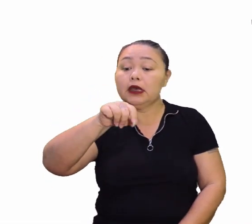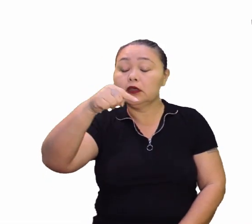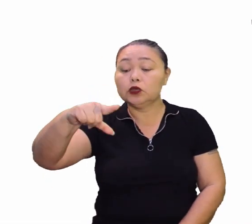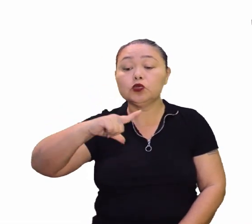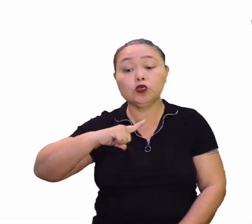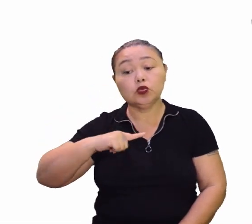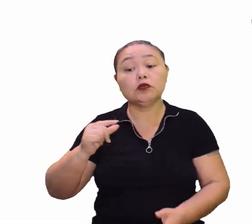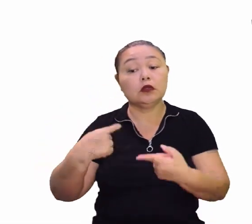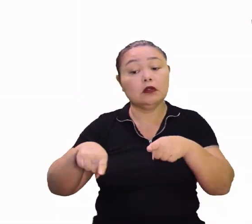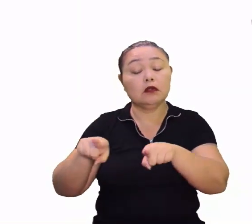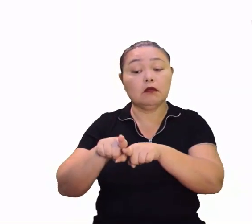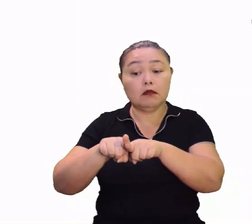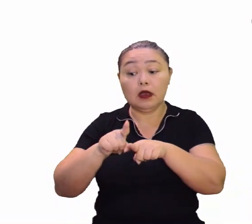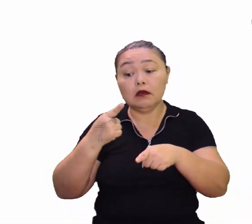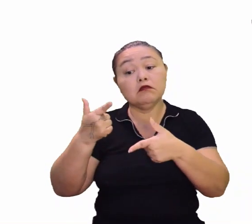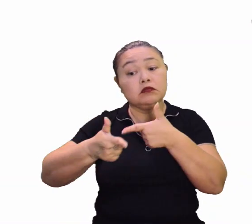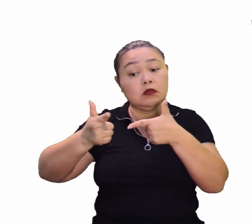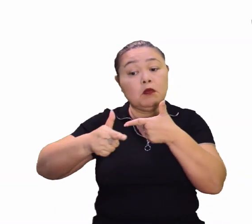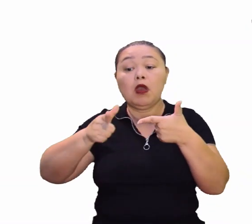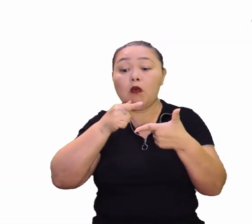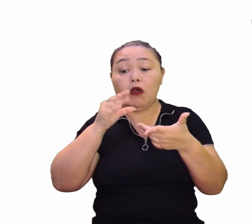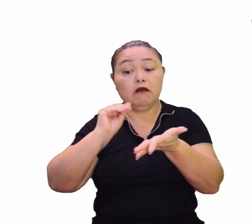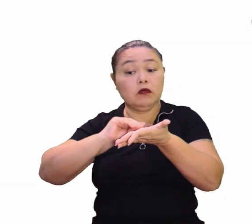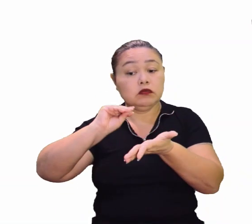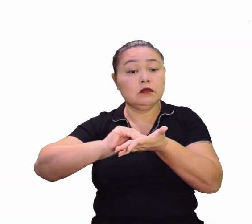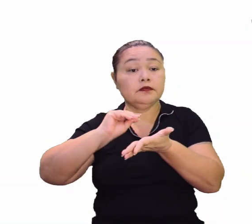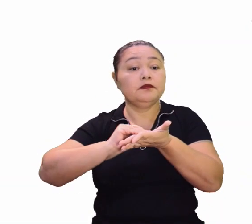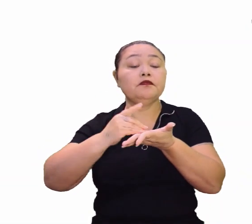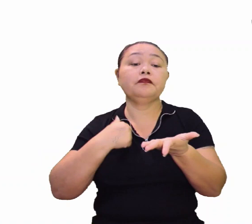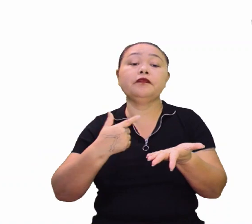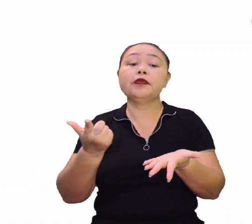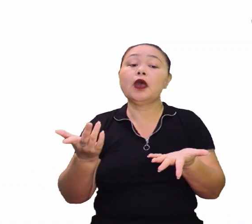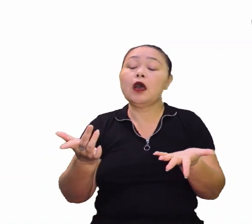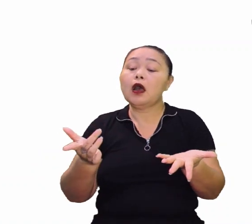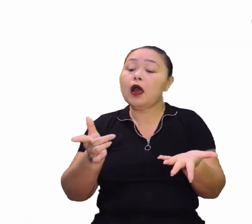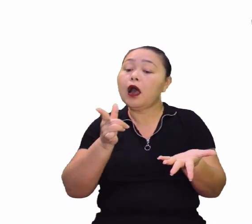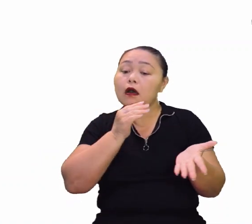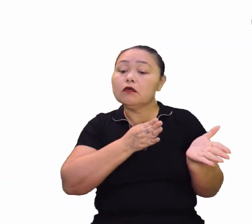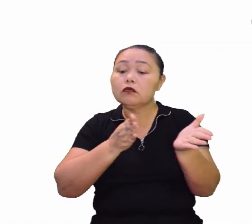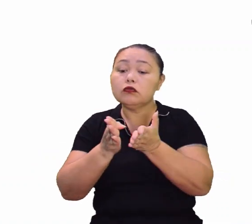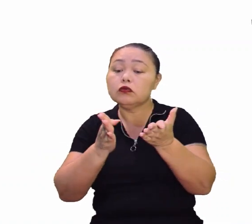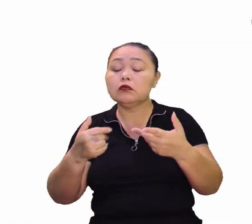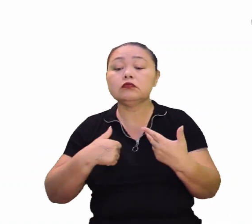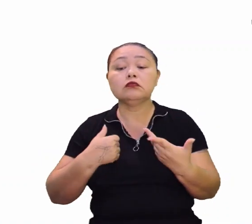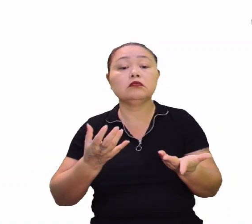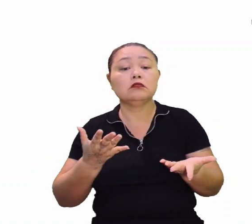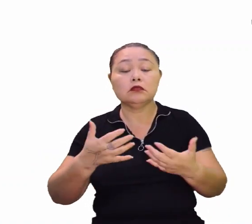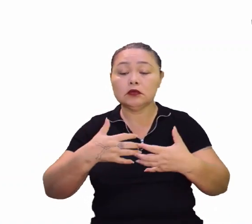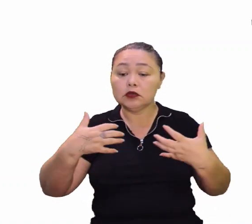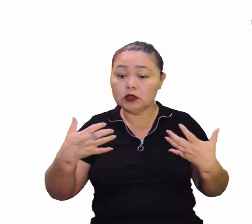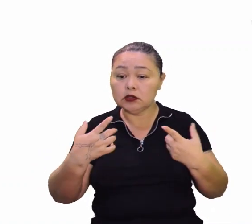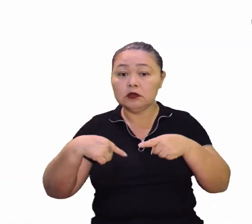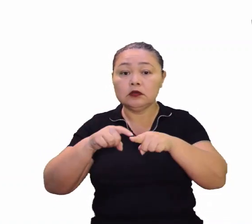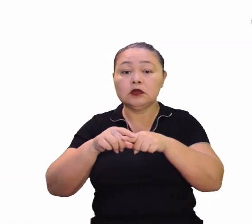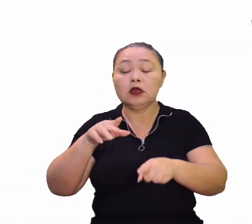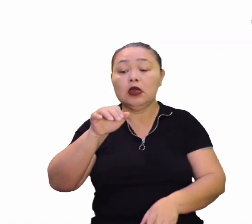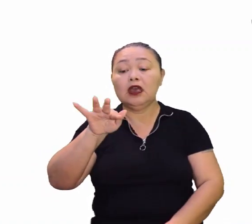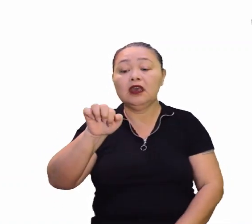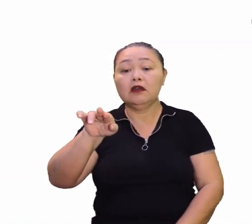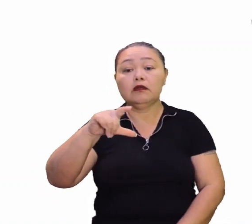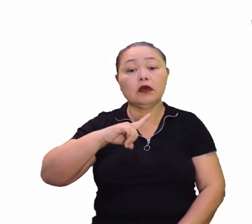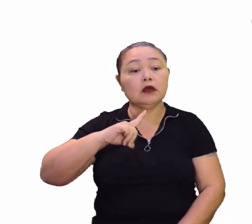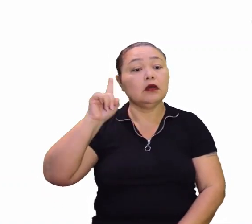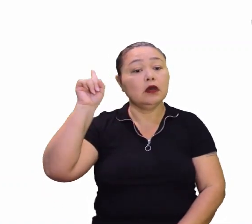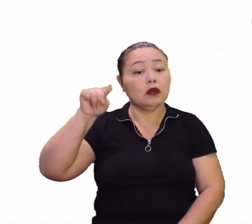com a água e conflitos. Olha só as águas dos rios. tigres e eufrates no Oriente Médio